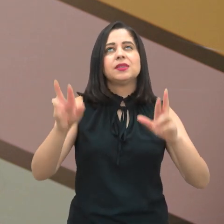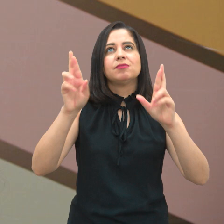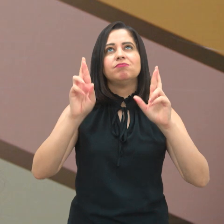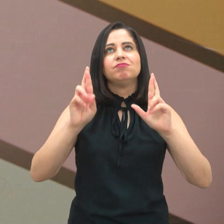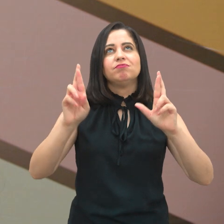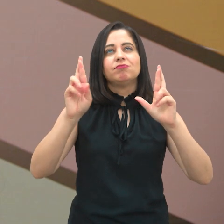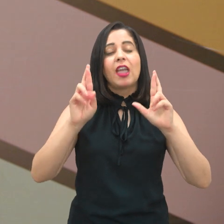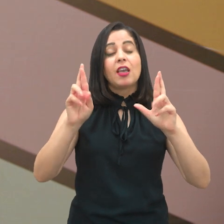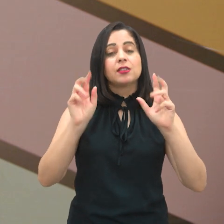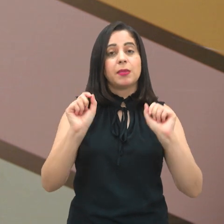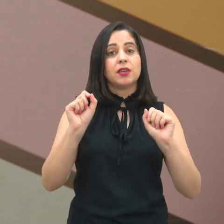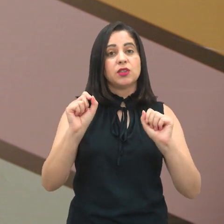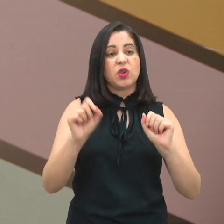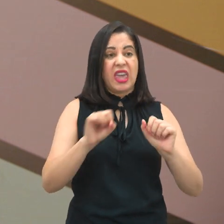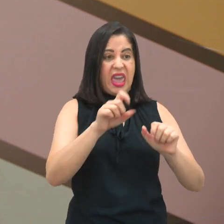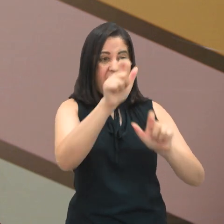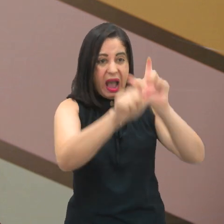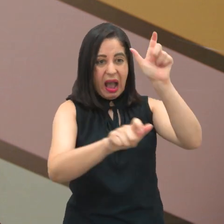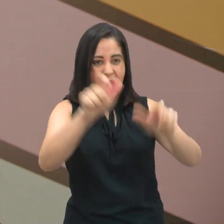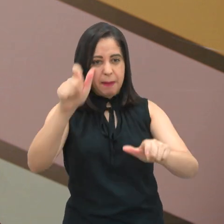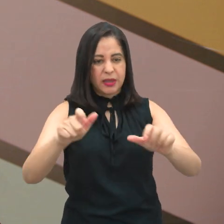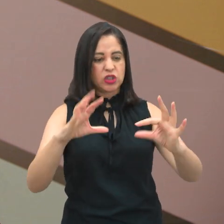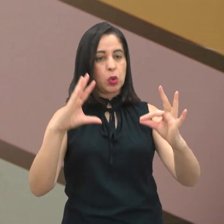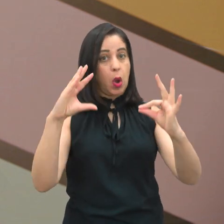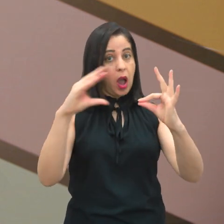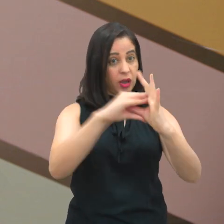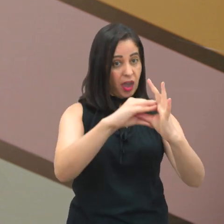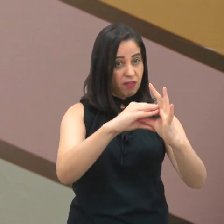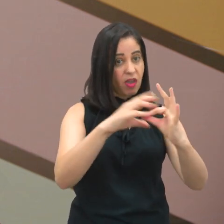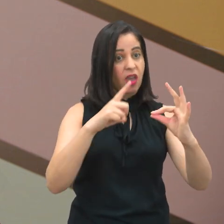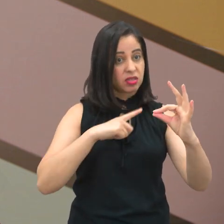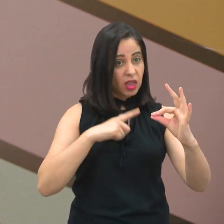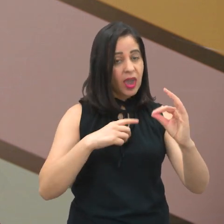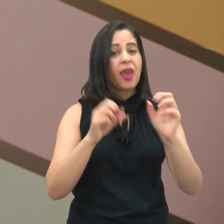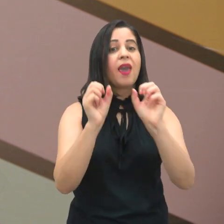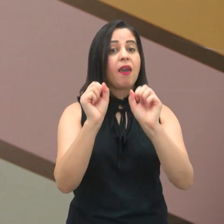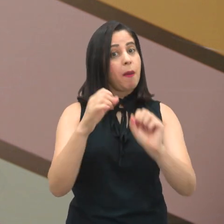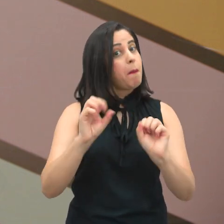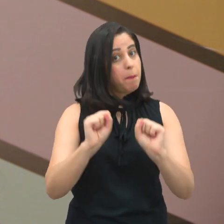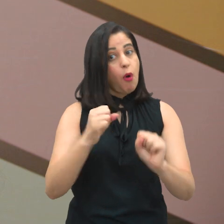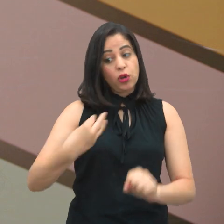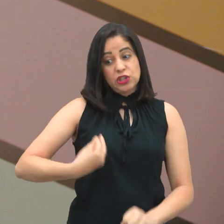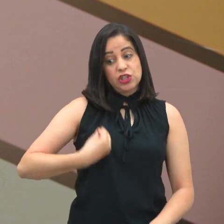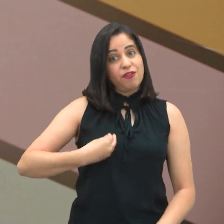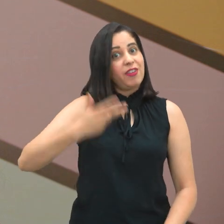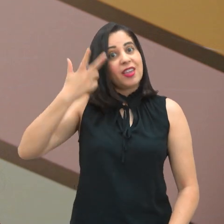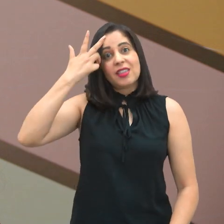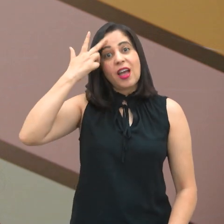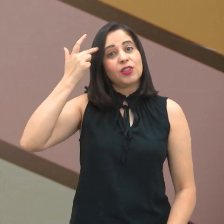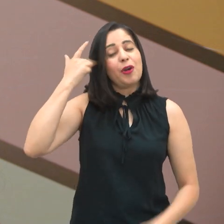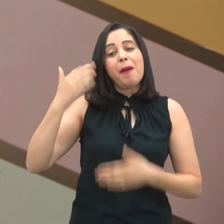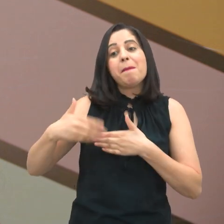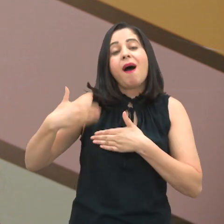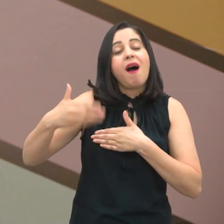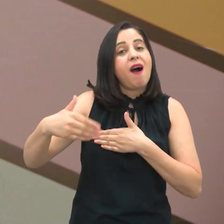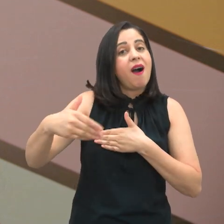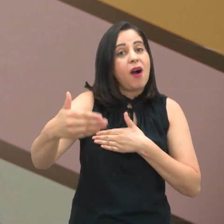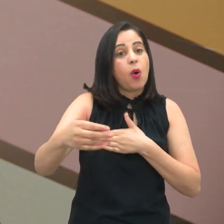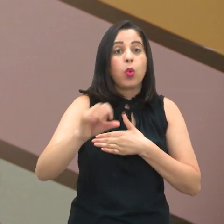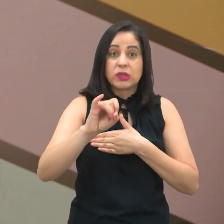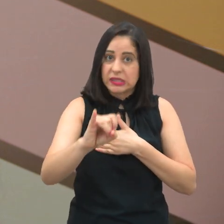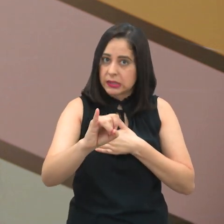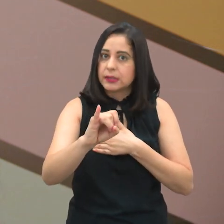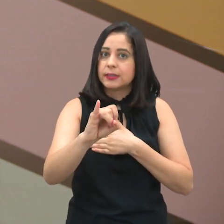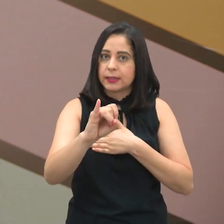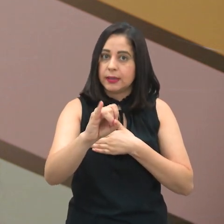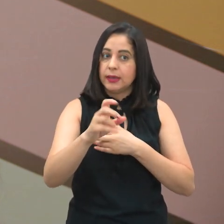que as pessoas vivendo com HIV, elas podem ter uma vida normal, elas podem ter uma qualidade de vida muito boa,